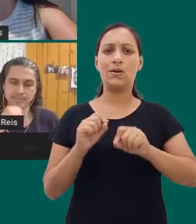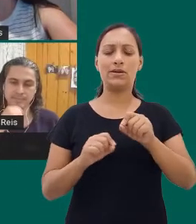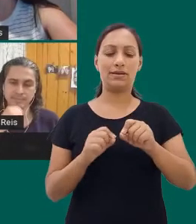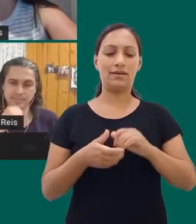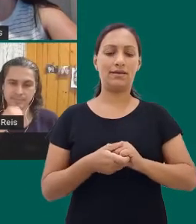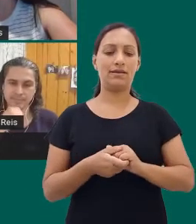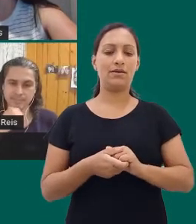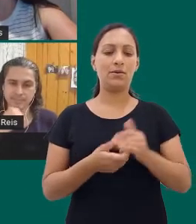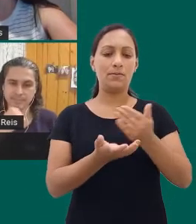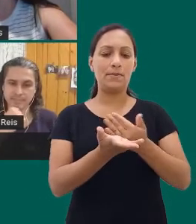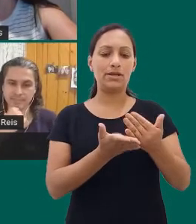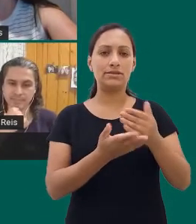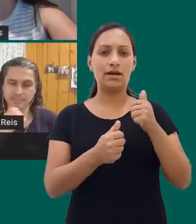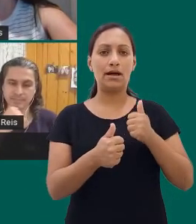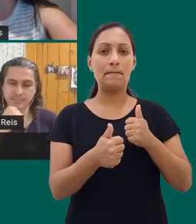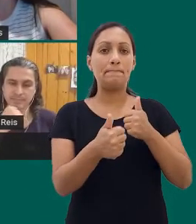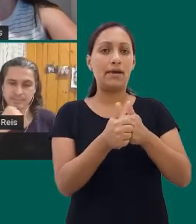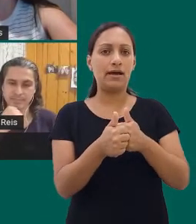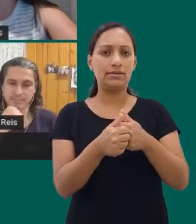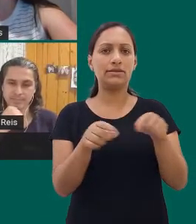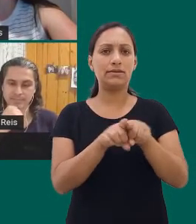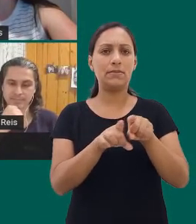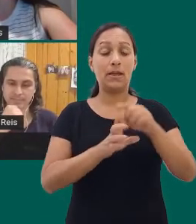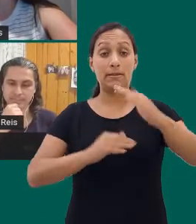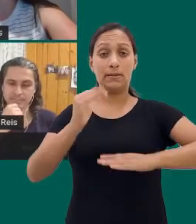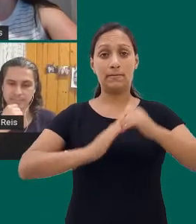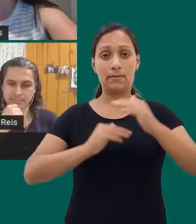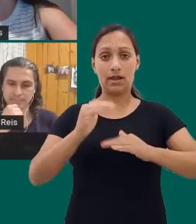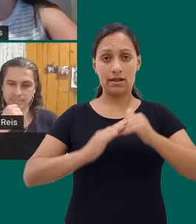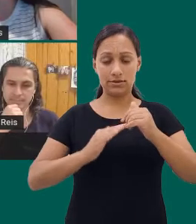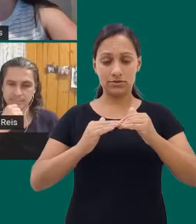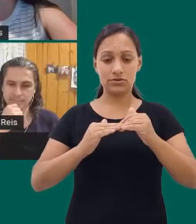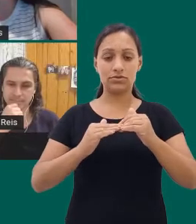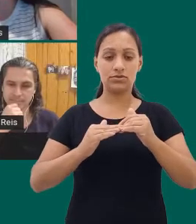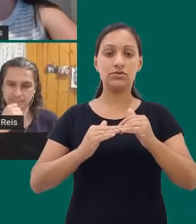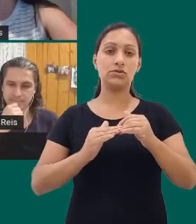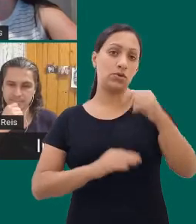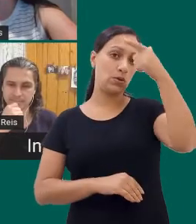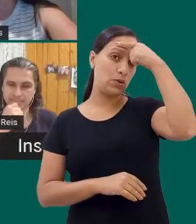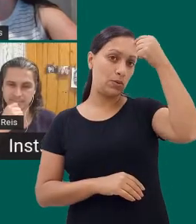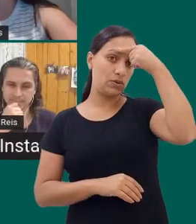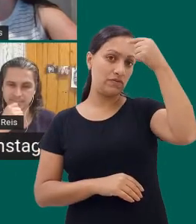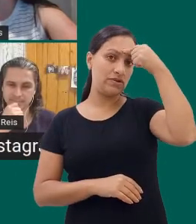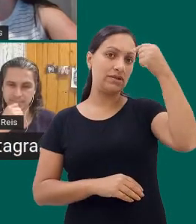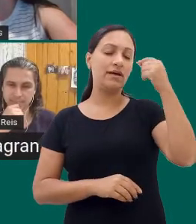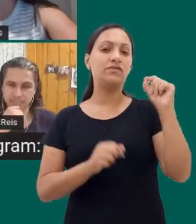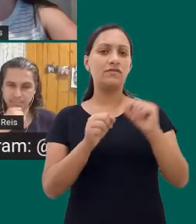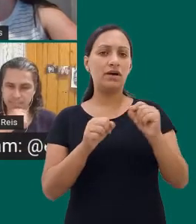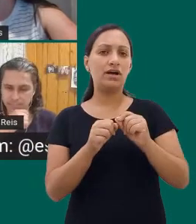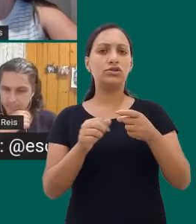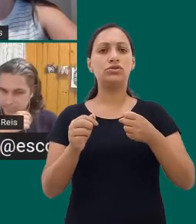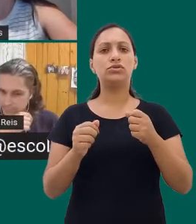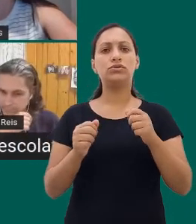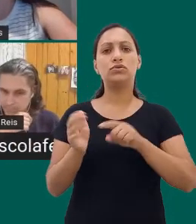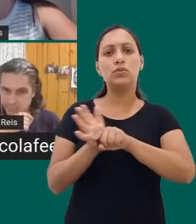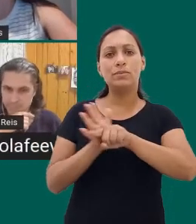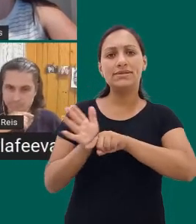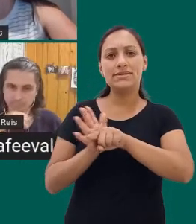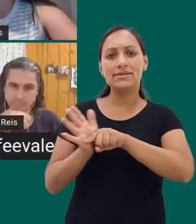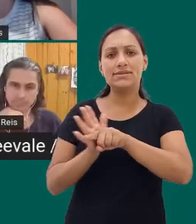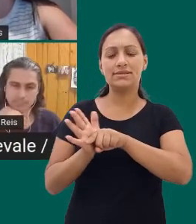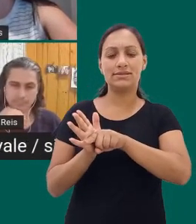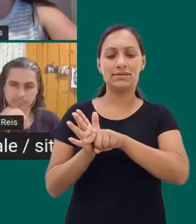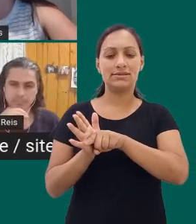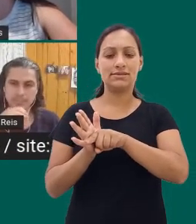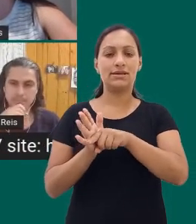quando a gente começa a chegar perto das práticas como a universidade faz, com a pesquisa, né, com